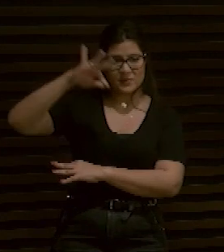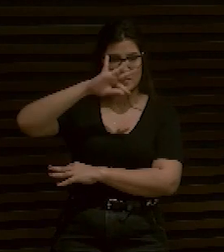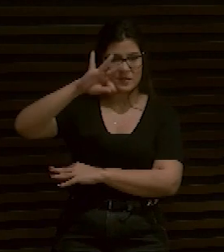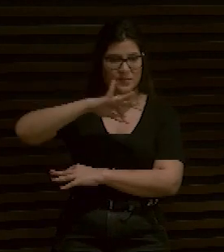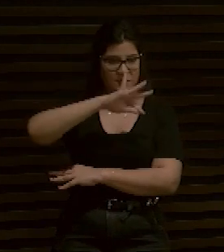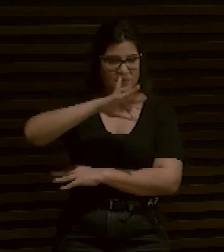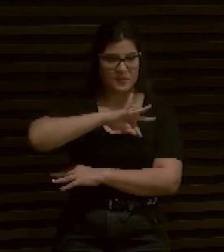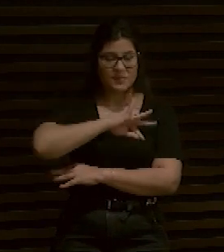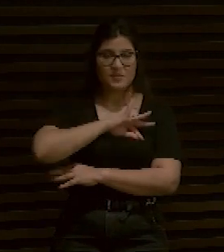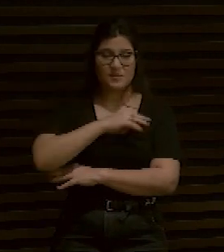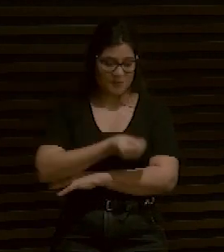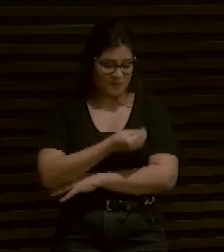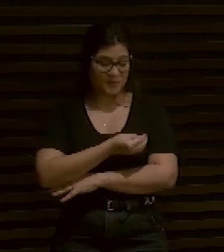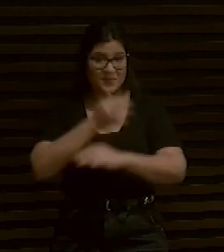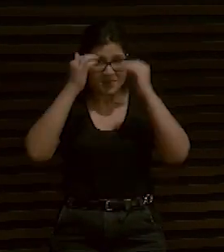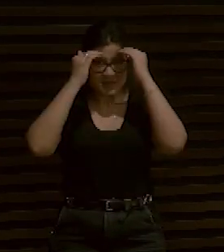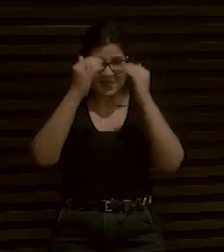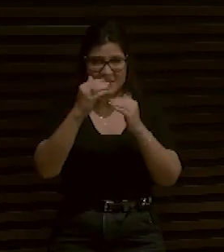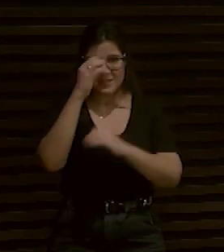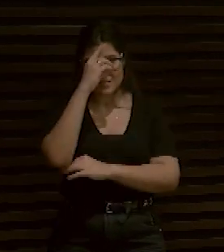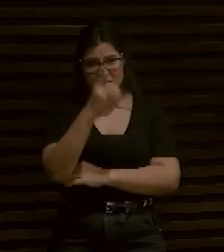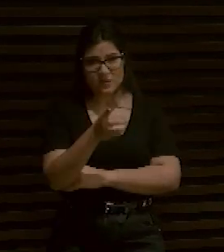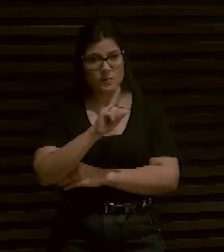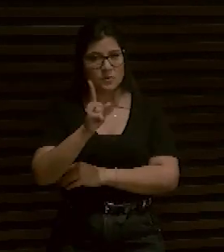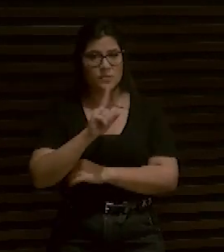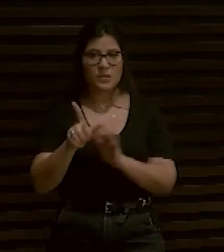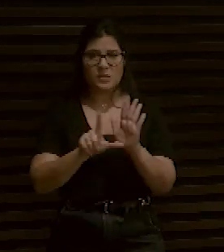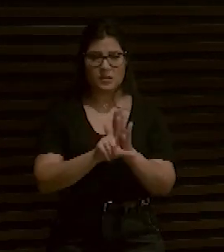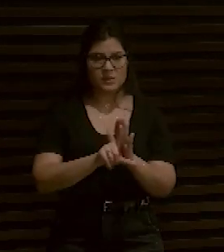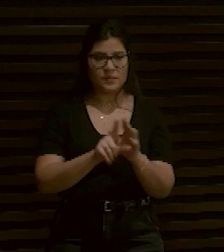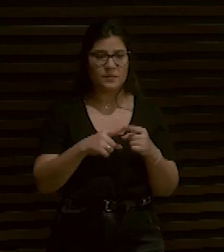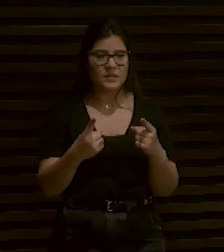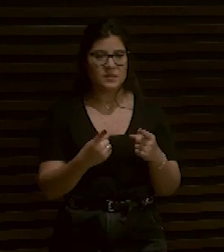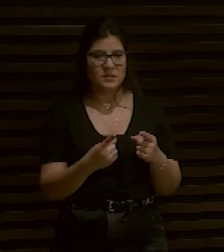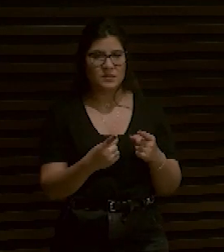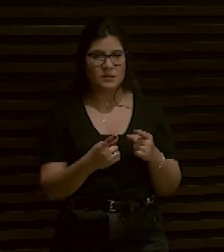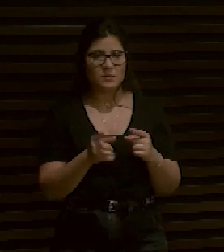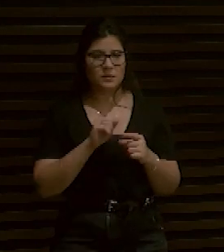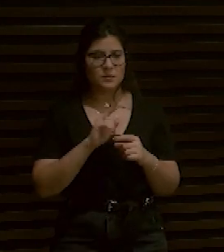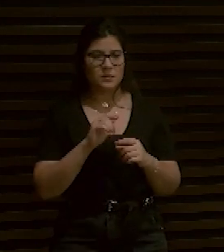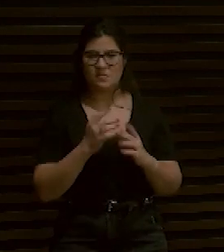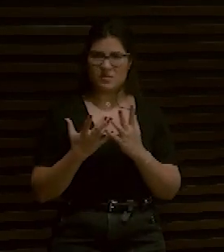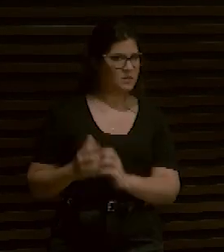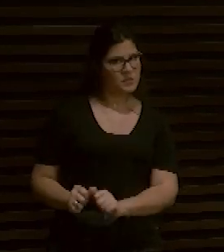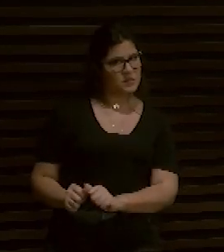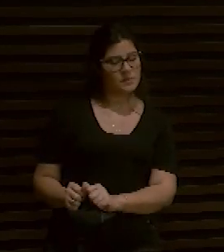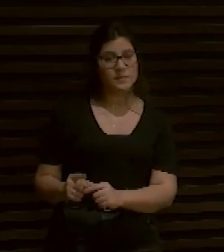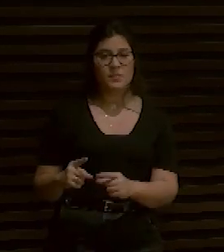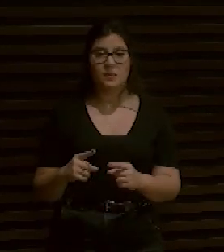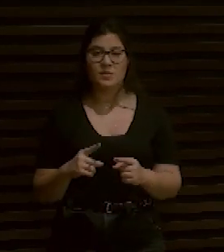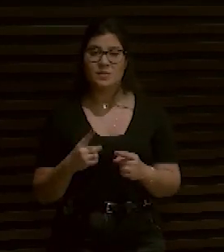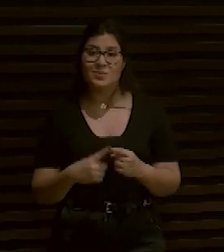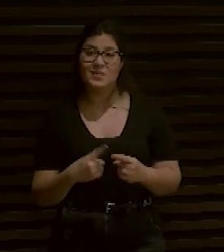conforme os seus estatutos. Isso não é legalismo, muito menos um fardo. Porque Cristo em nós é a